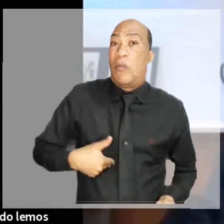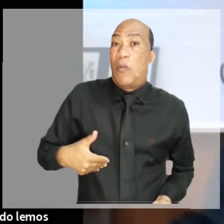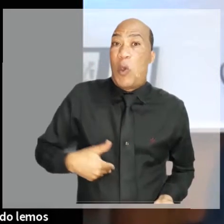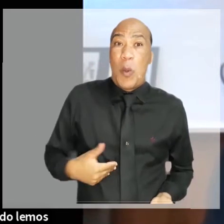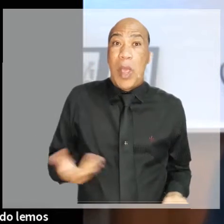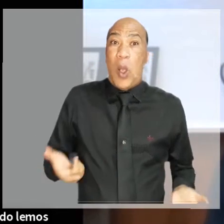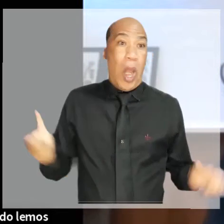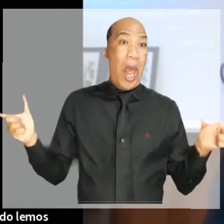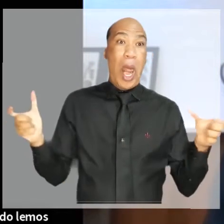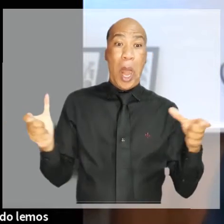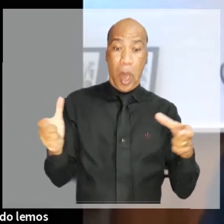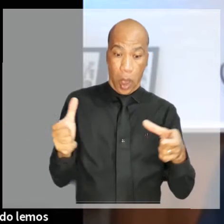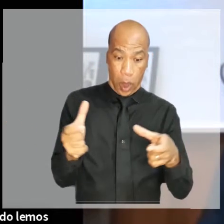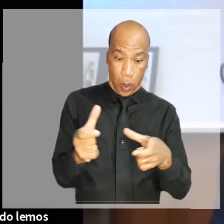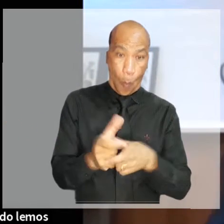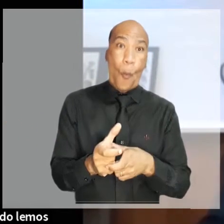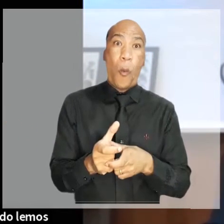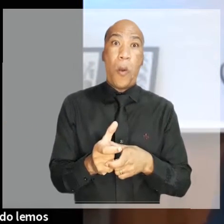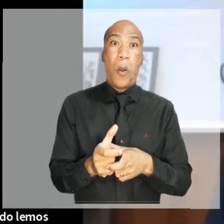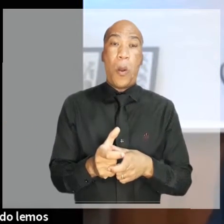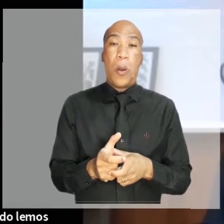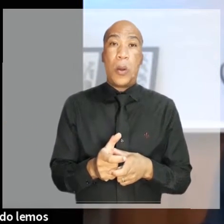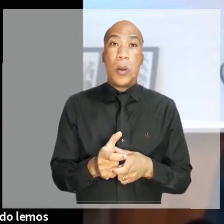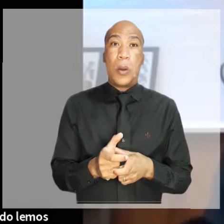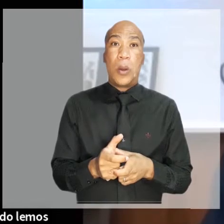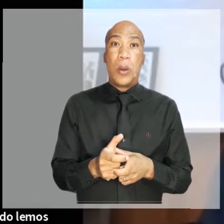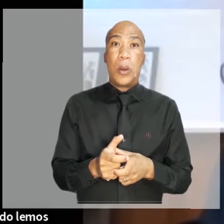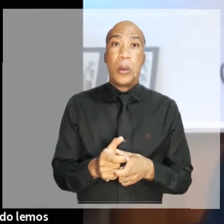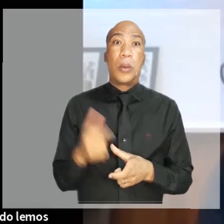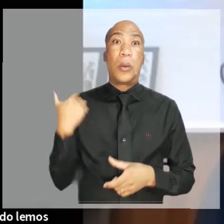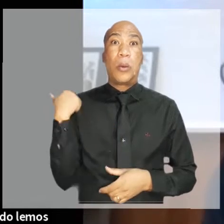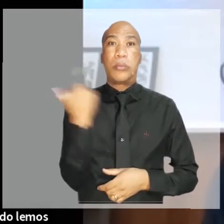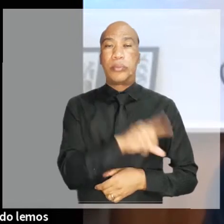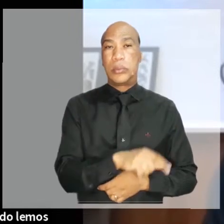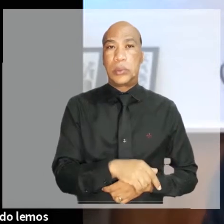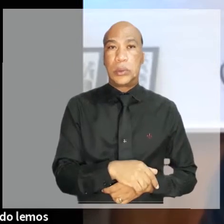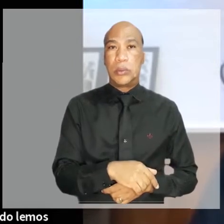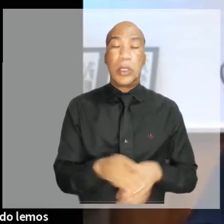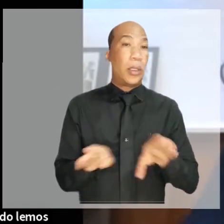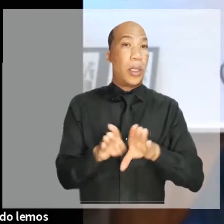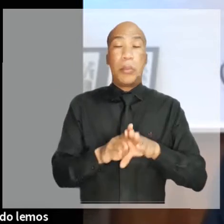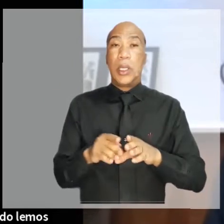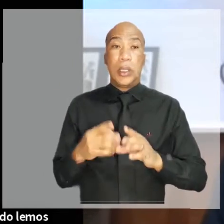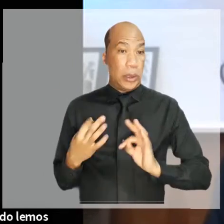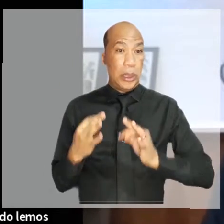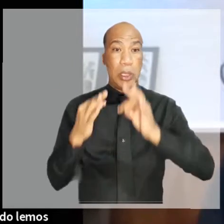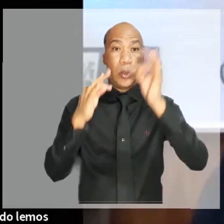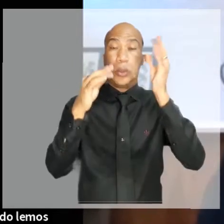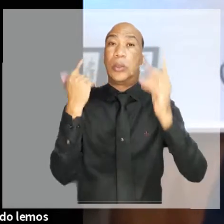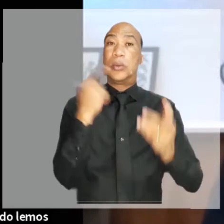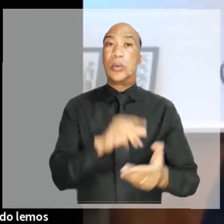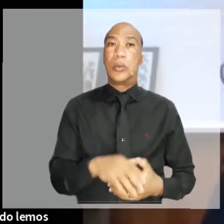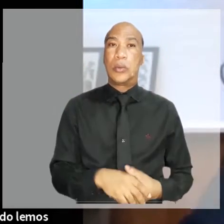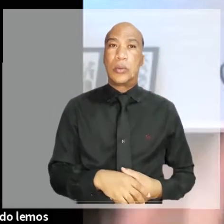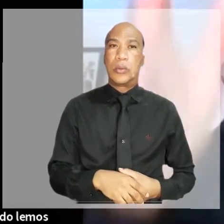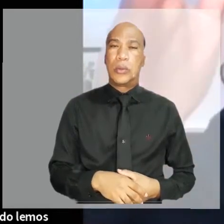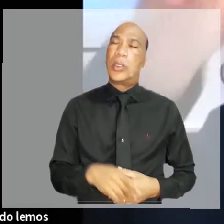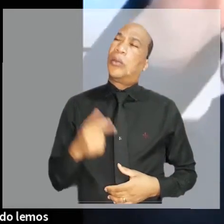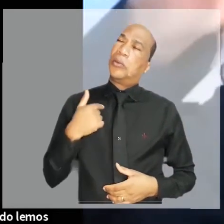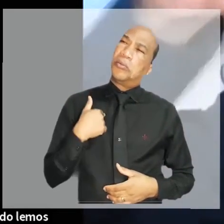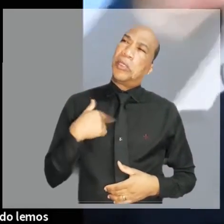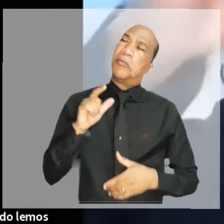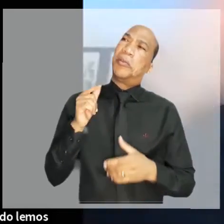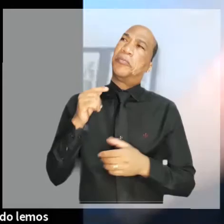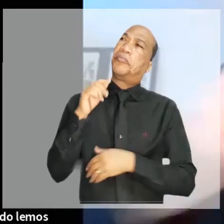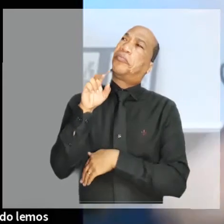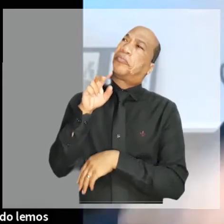economicamente na história da humanidade. E mais do que isso, conseguiu fazer tecnologia. Então, quando eu estava gravando o Expresso Futuro,